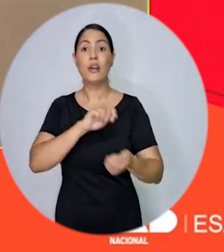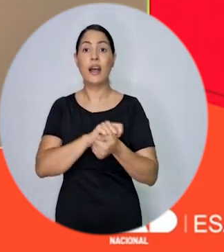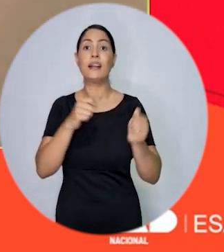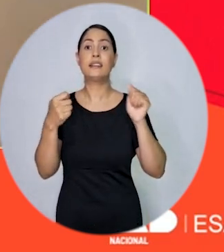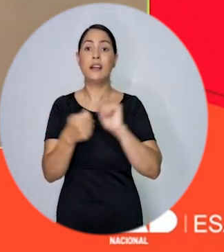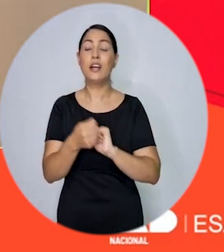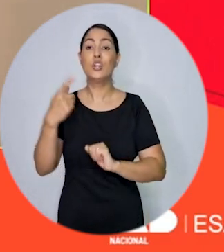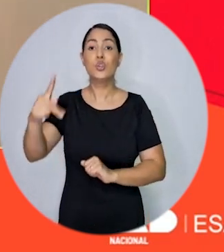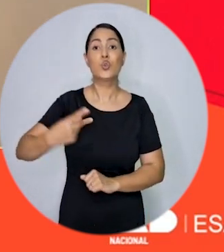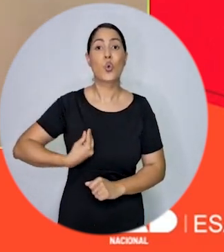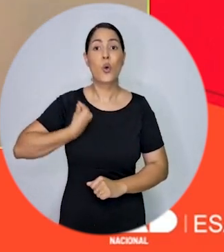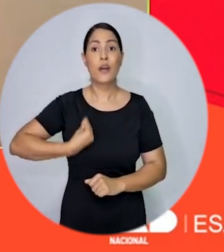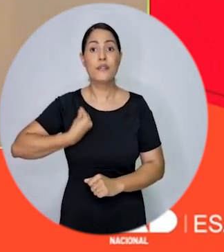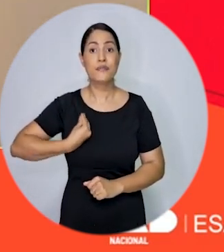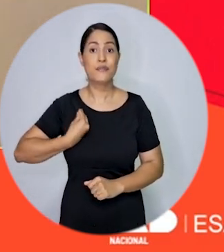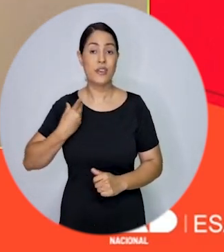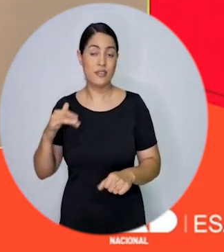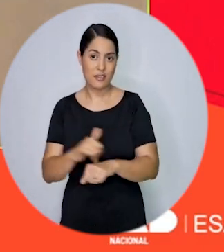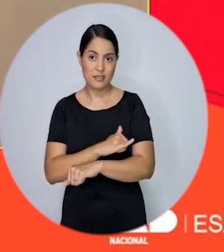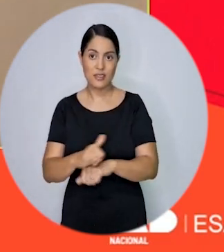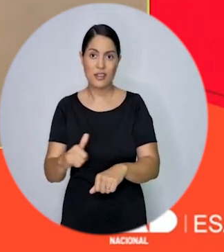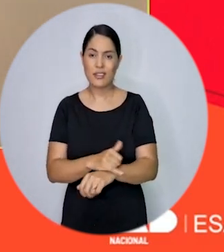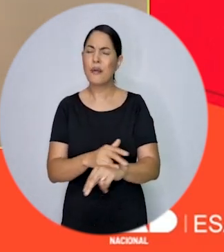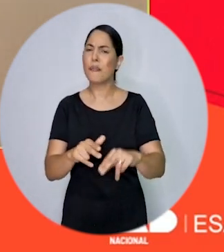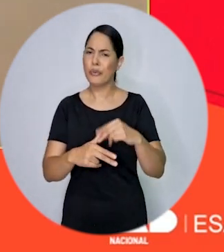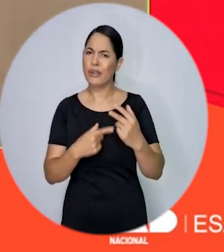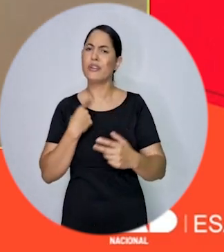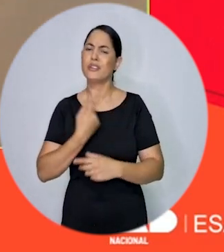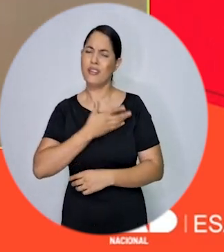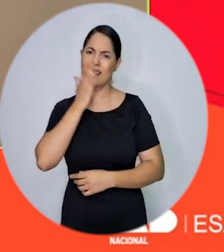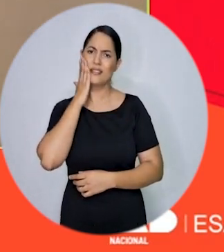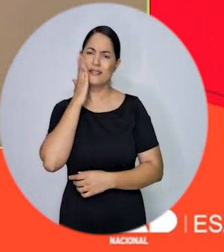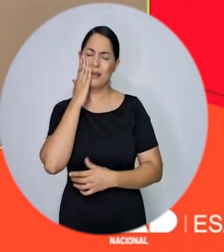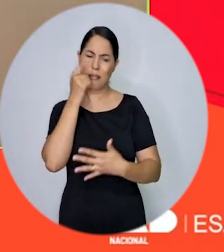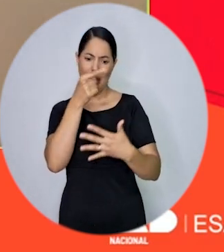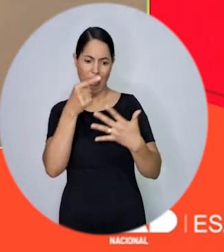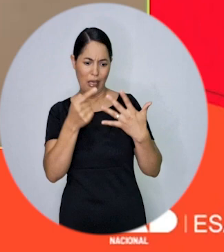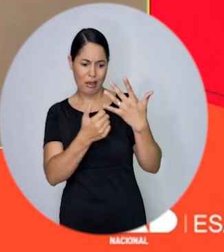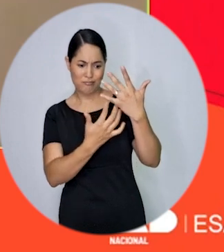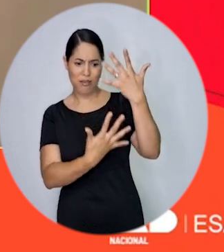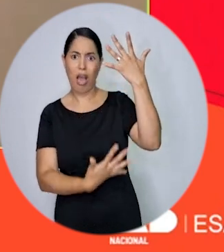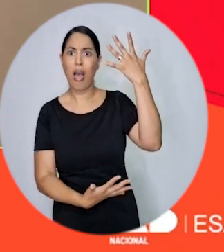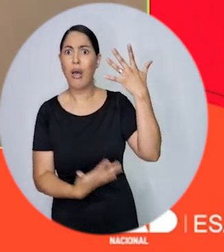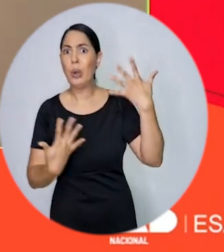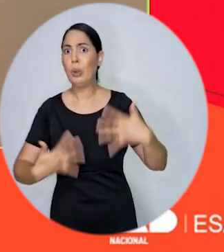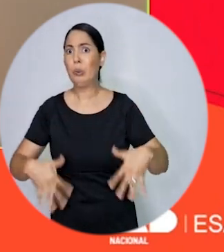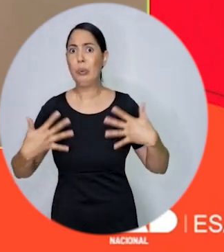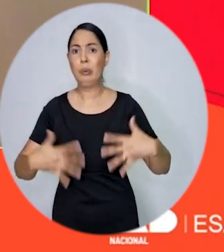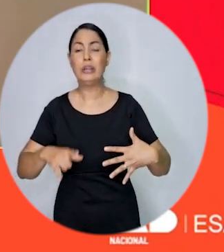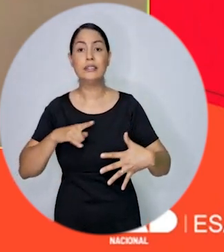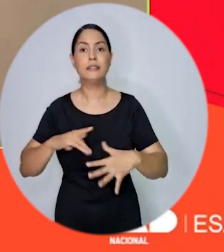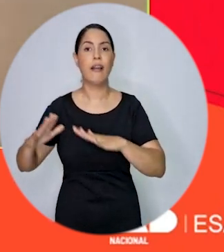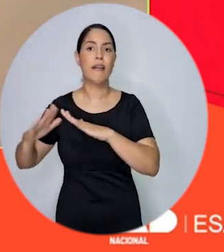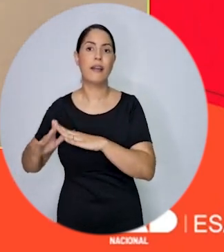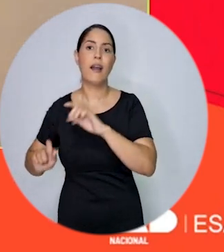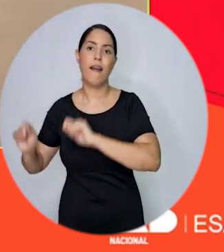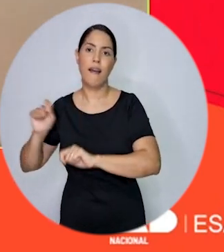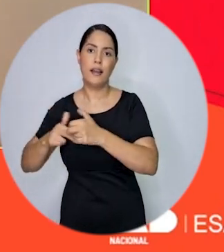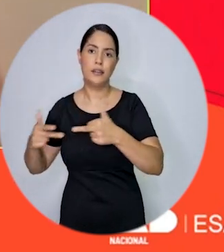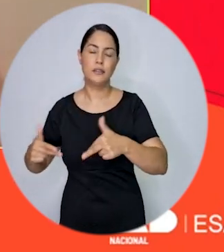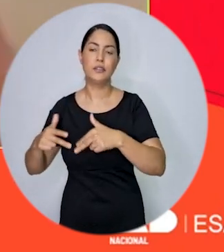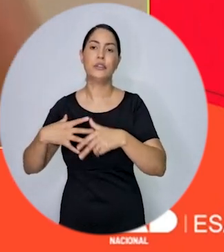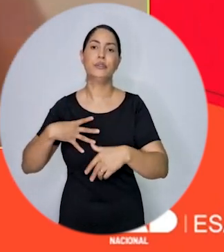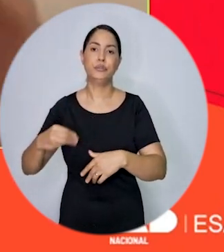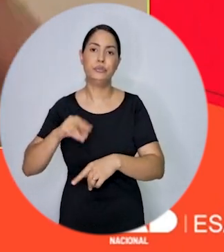e adequar essa sua vida, que a gente sabe que tem 1000 coisas para poder fazer, muitas vezes tem uma vida